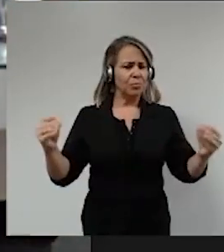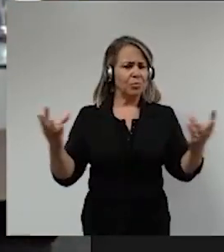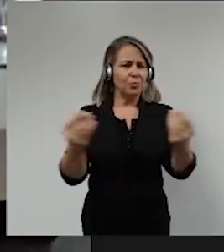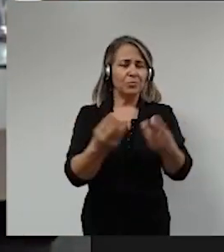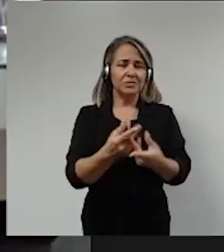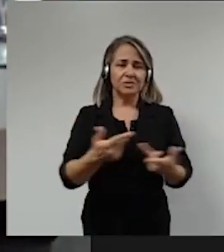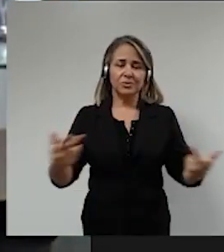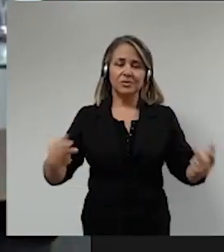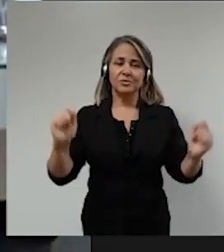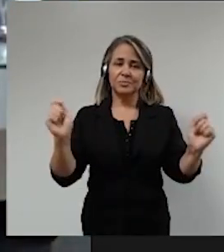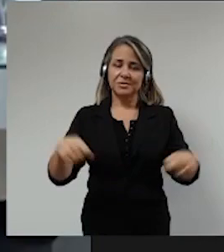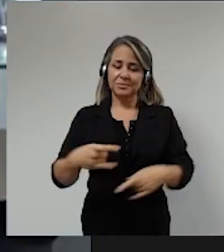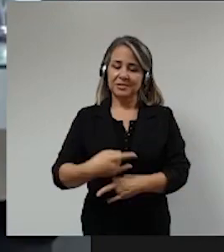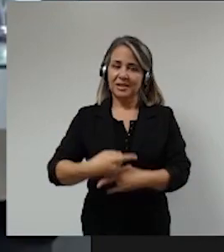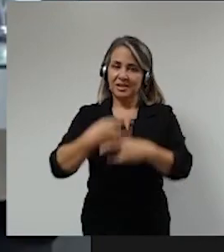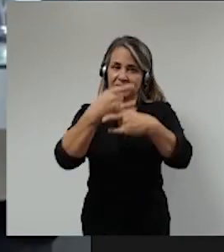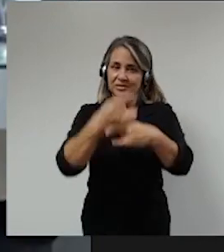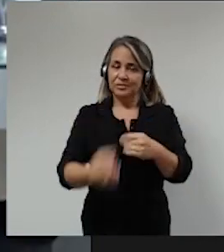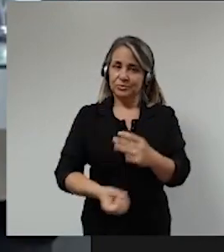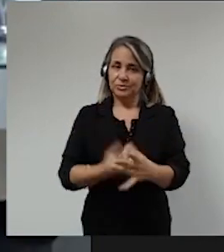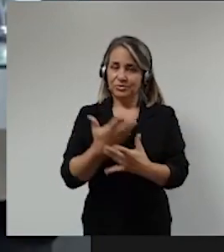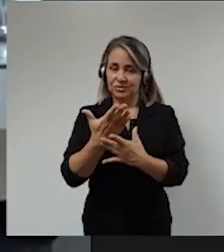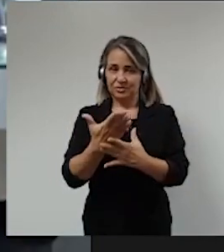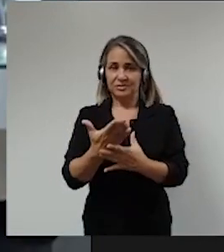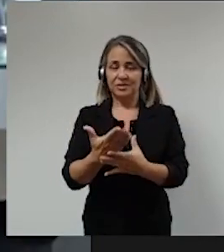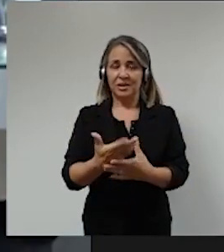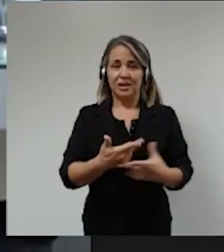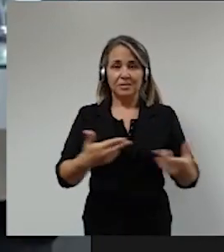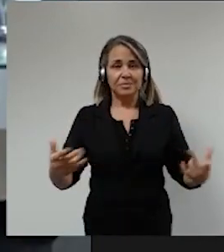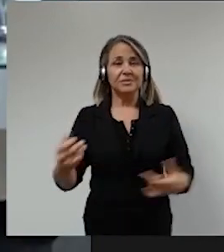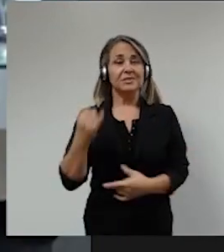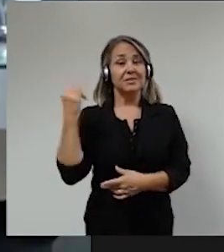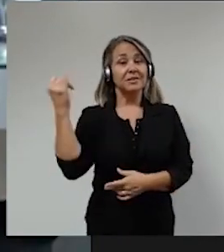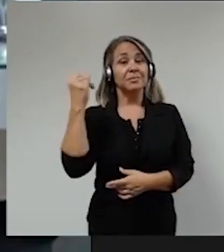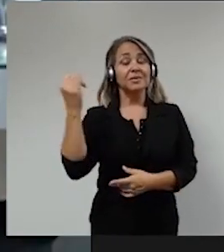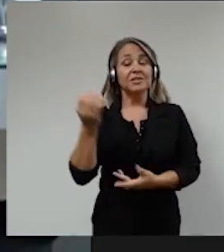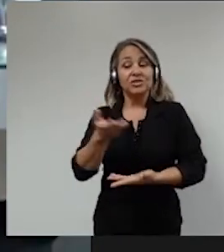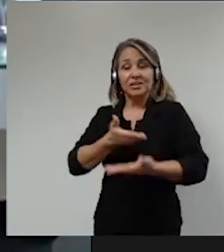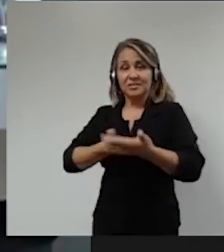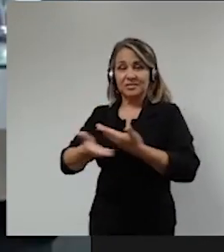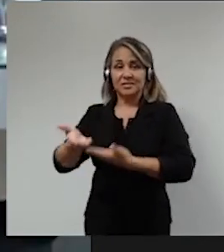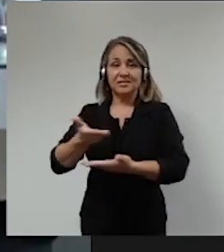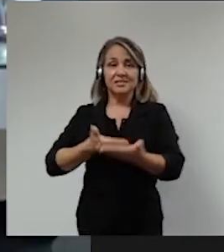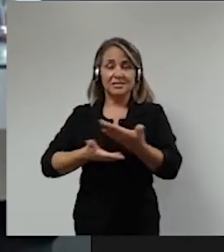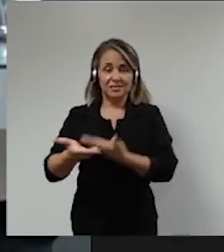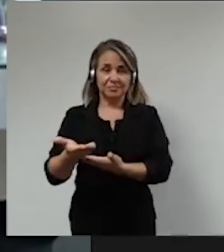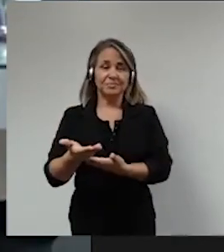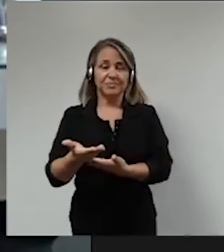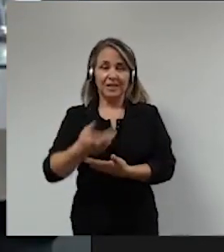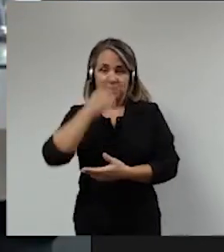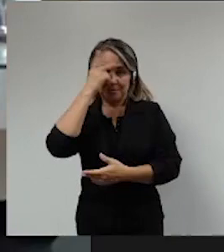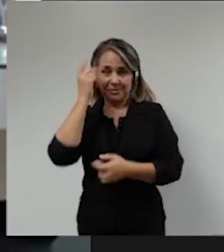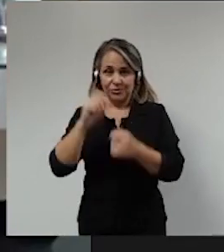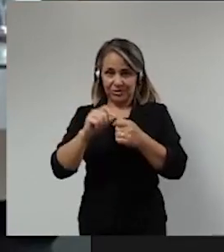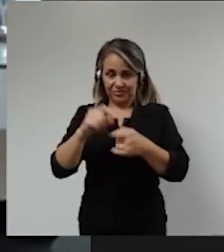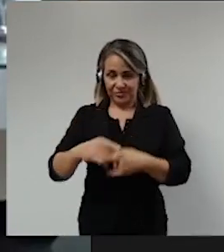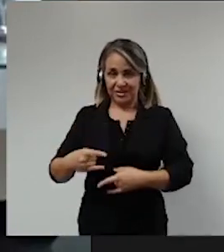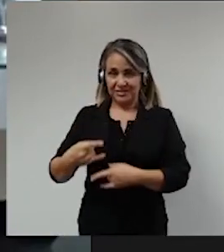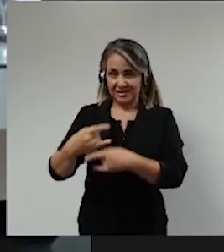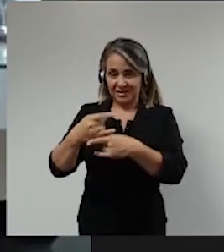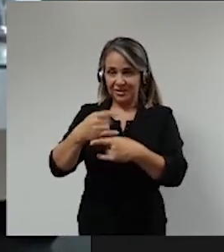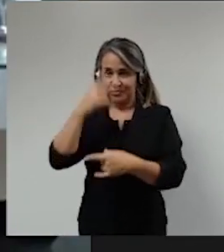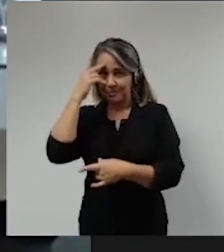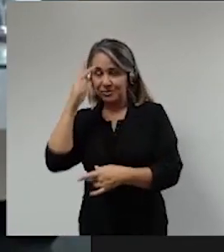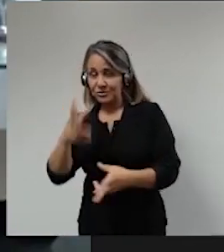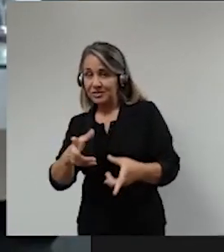imenso de possibilidades surgindo. E um ponto que eu acho muito interessante é a interação entre o emissor e o receptor.